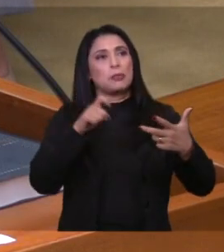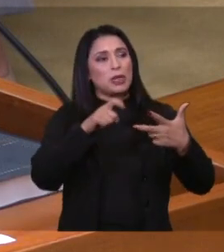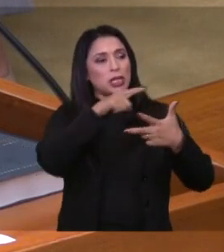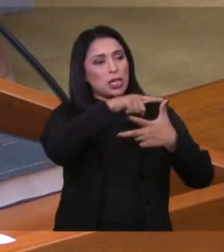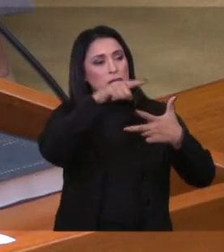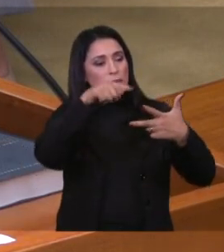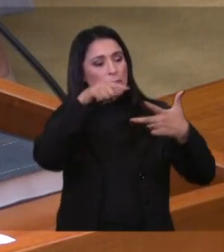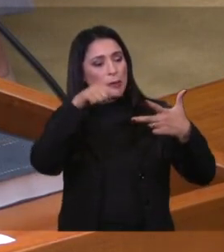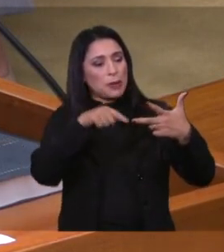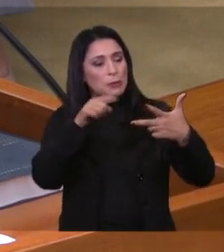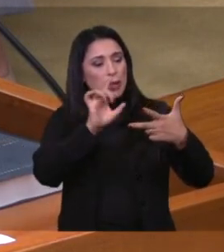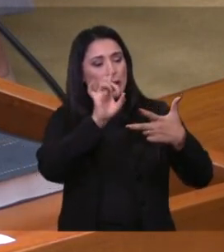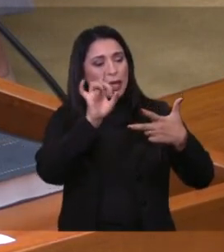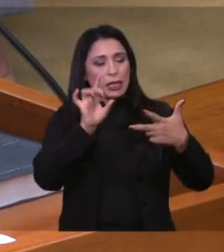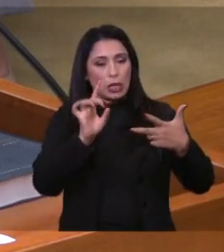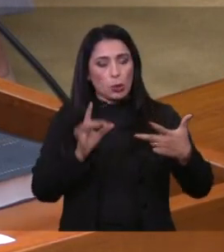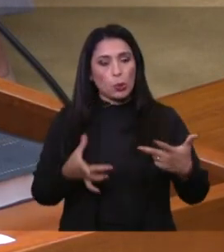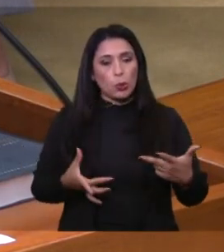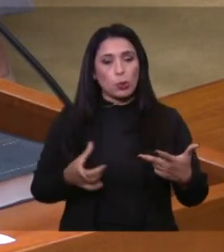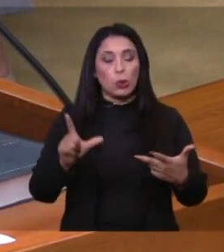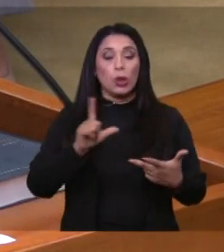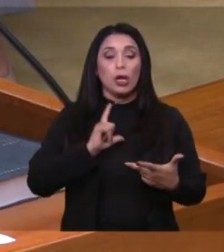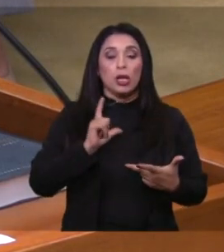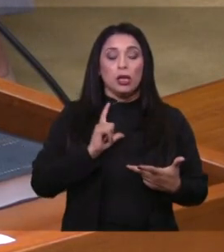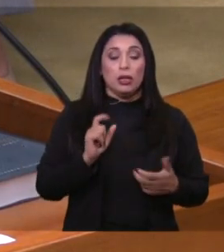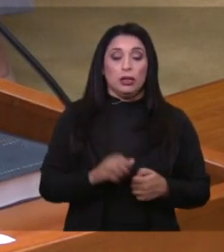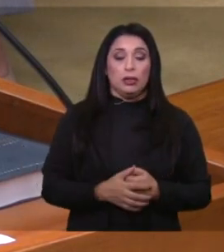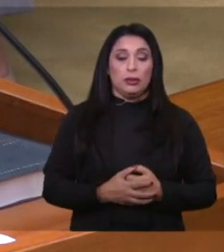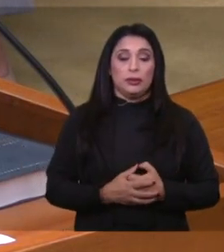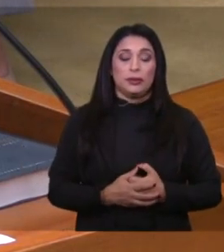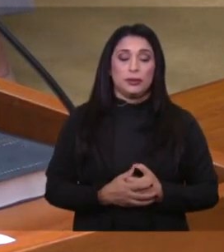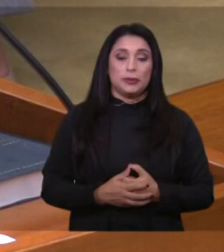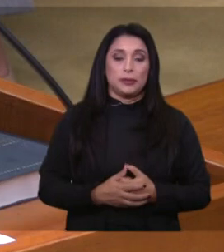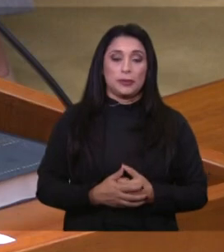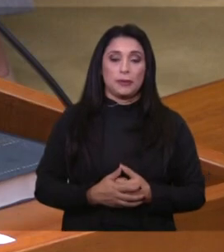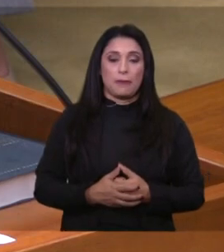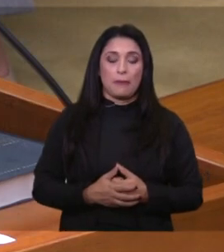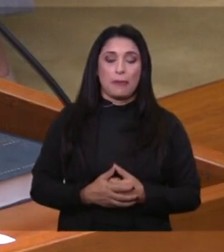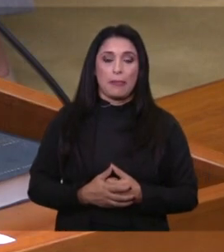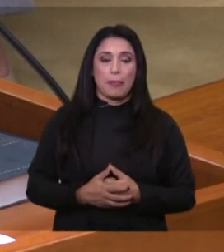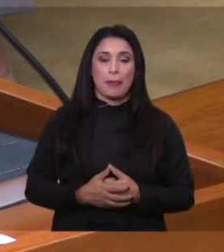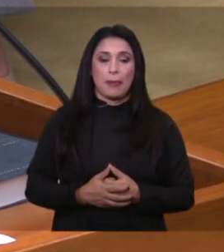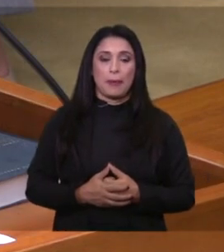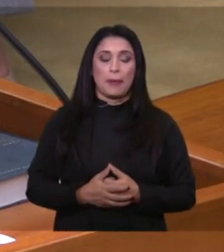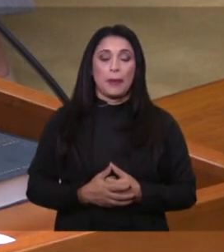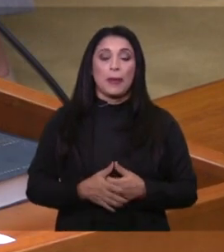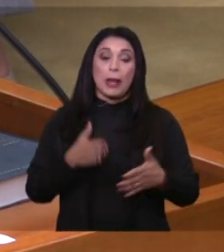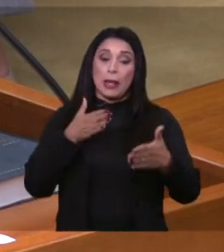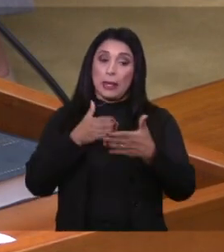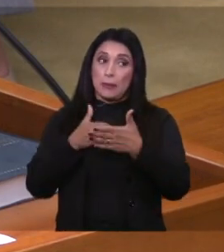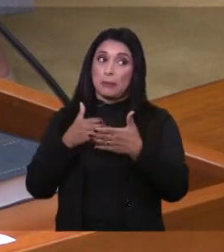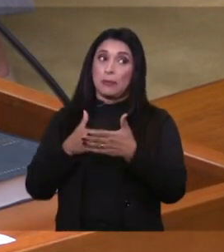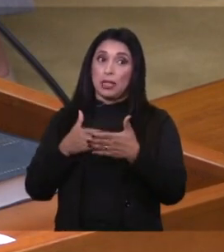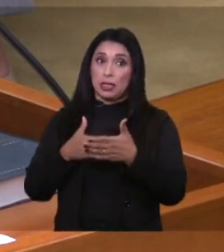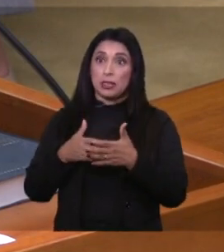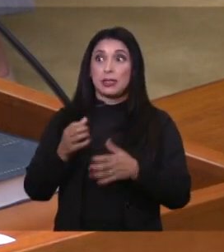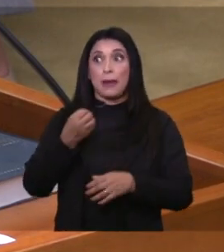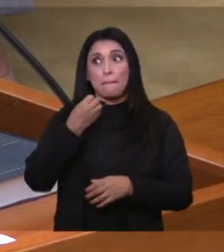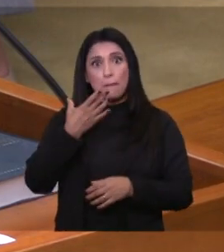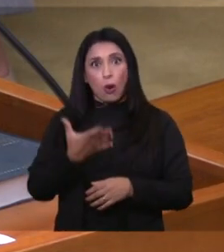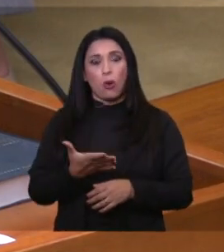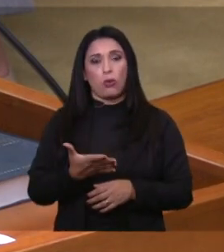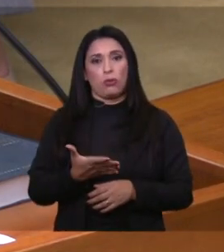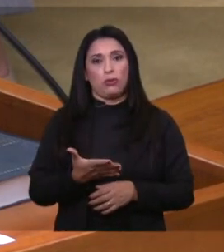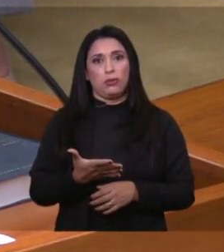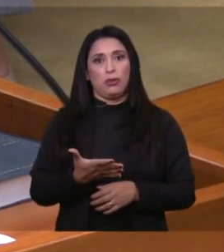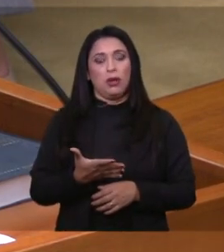poderes, boas cercas fazem bons vizinhos, ministro Fux. Isso é de